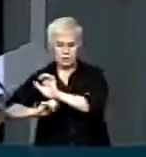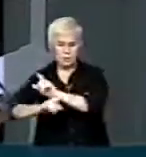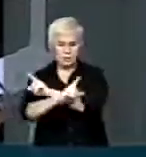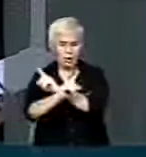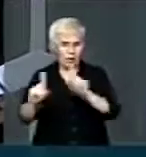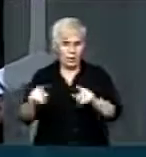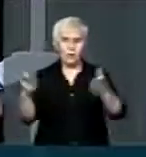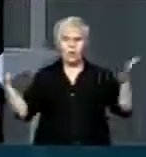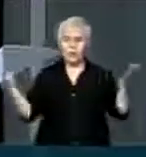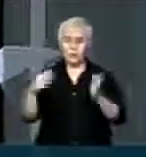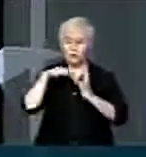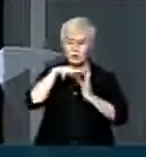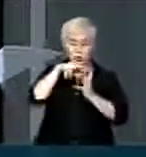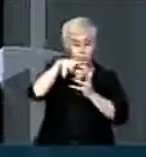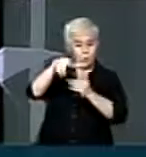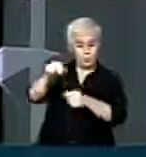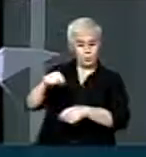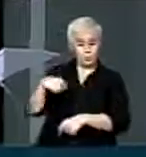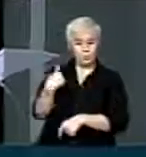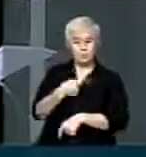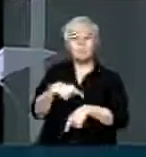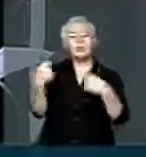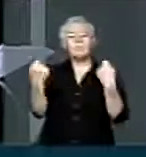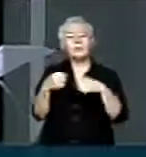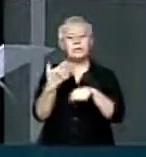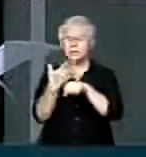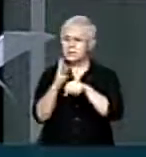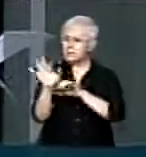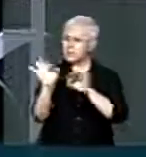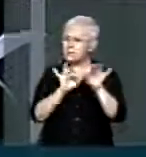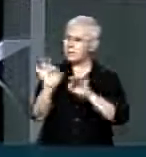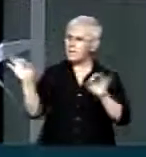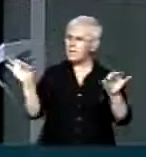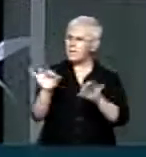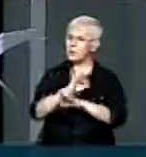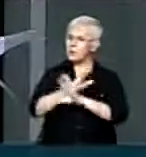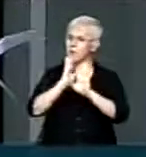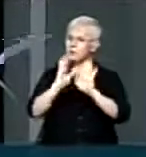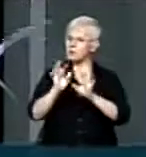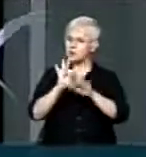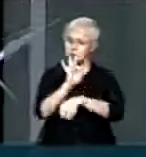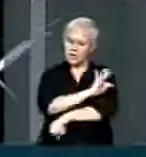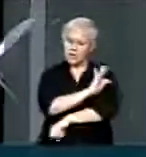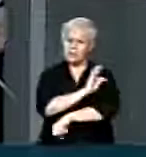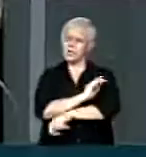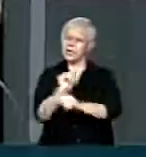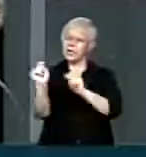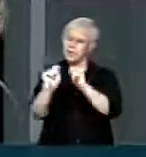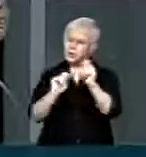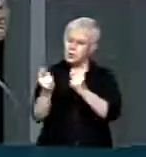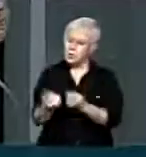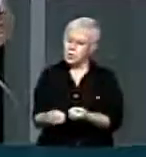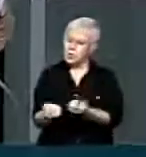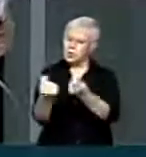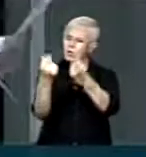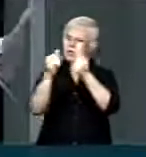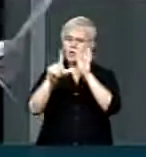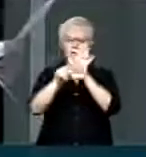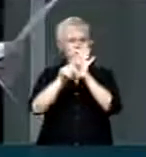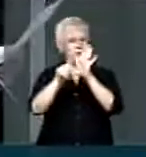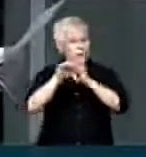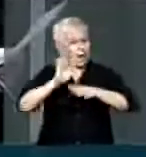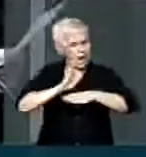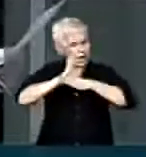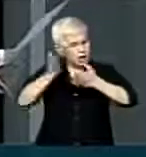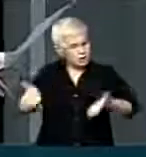mundo globalizado, nós temos que estar preparados tecnicamente, economicamente, com uma legislação que ajude